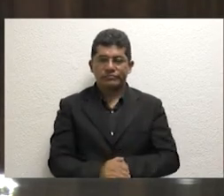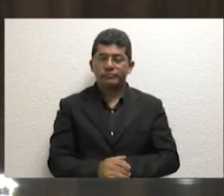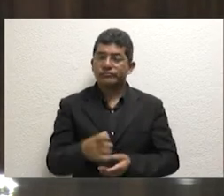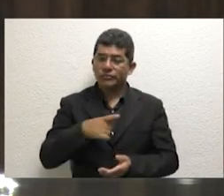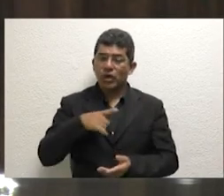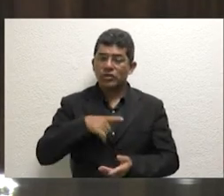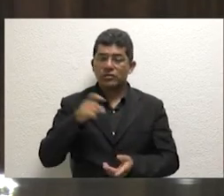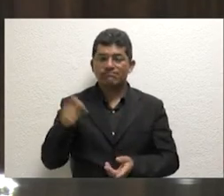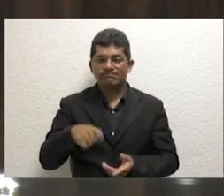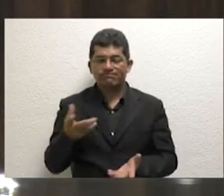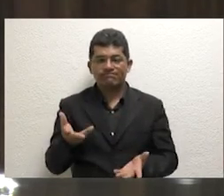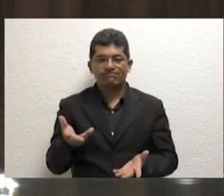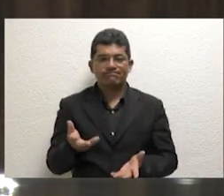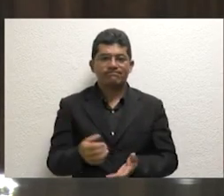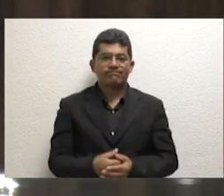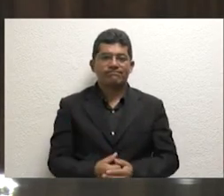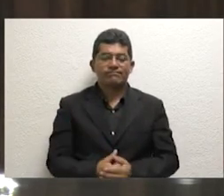temos que estar